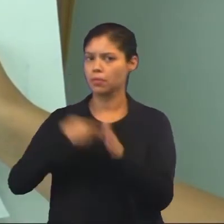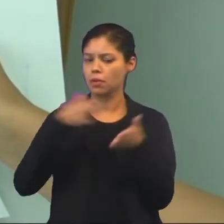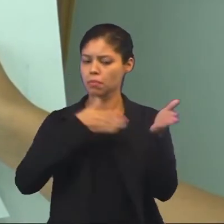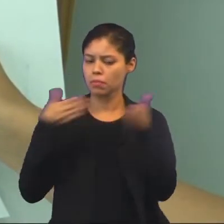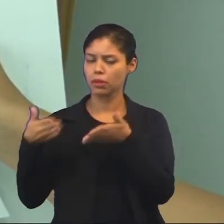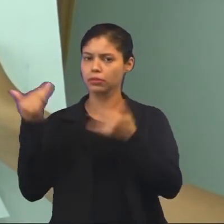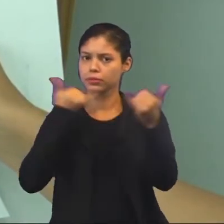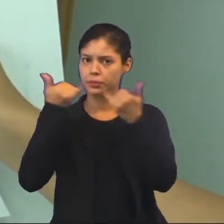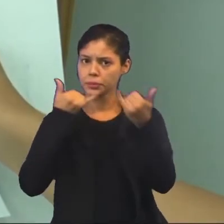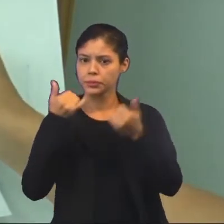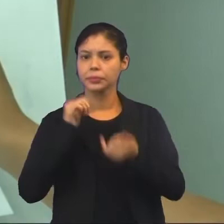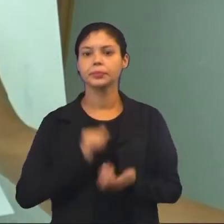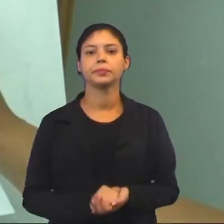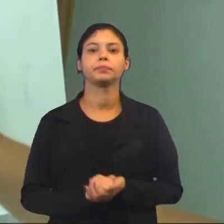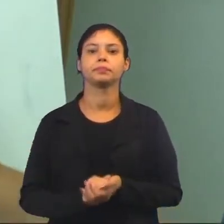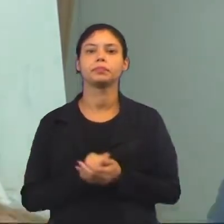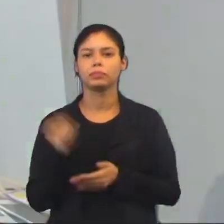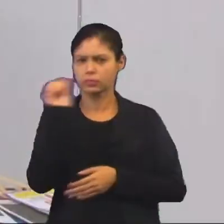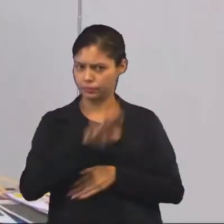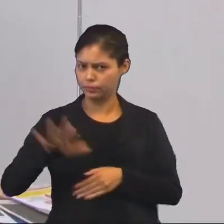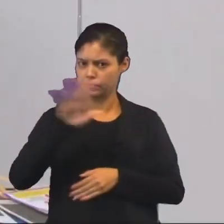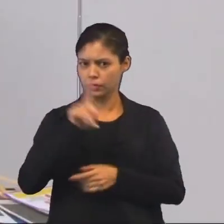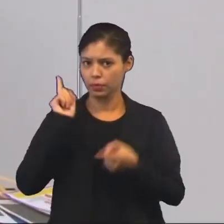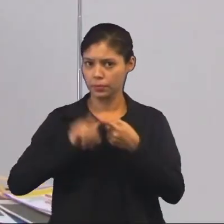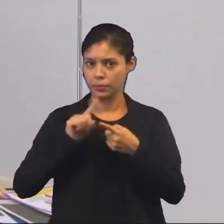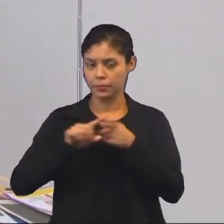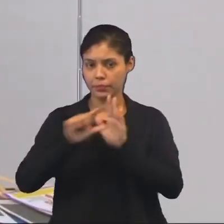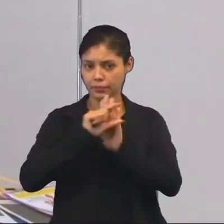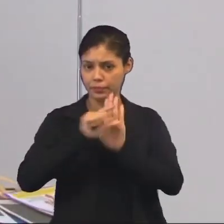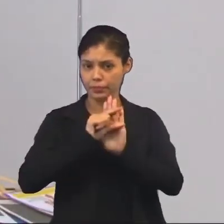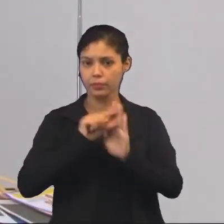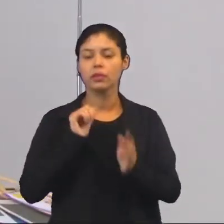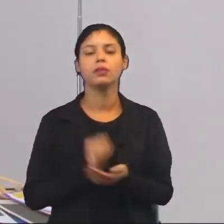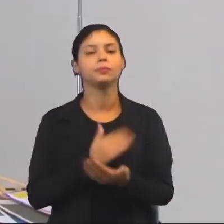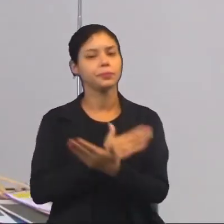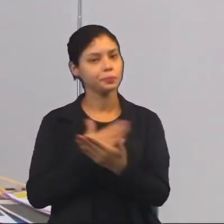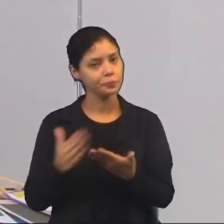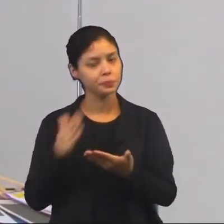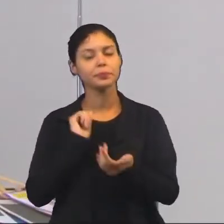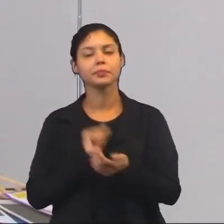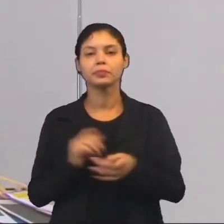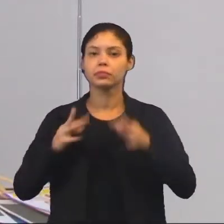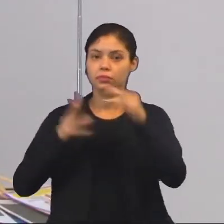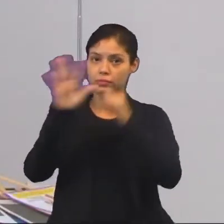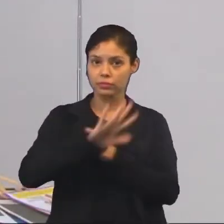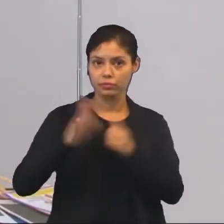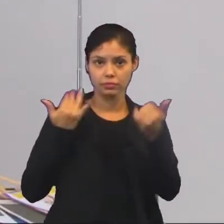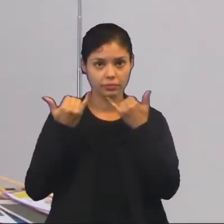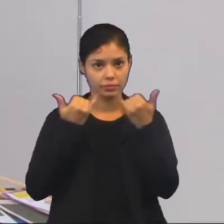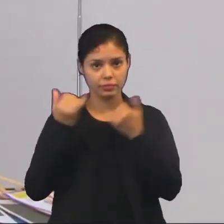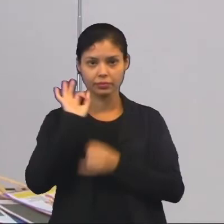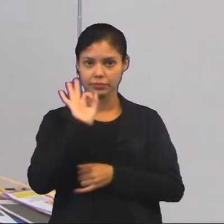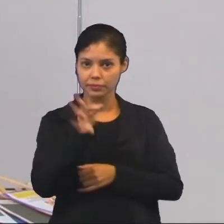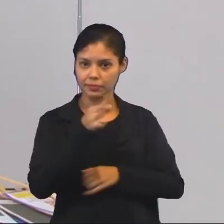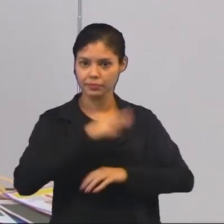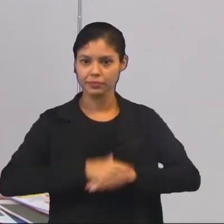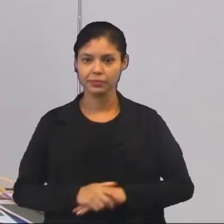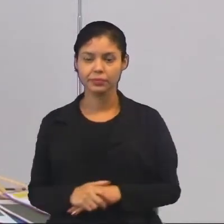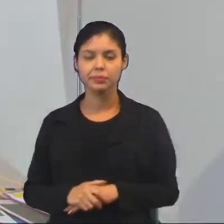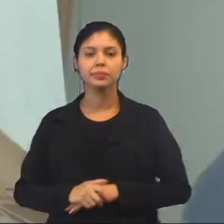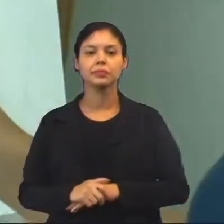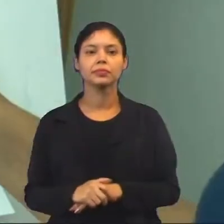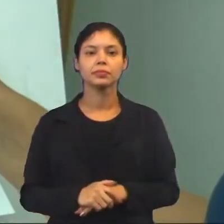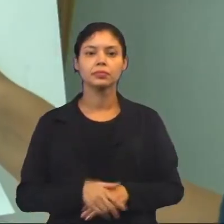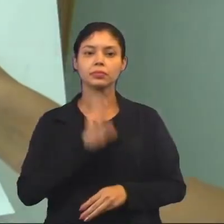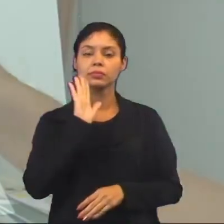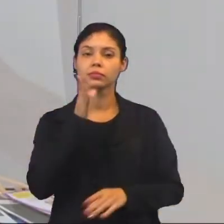primeira parte de uma notícia. Geralmente é o primeiro parágrafo, logo ali no início de toda a notícia, certo?